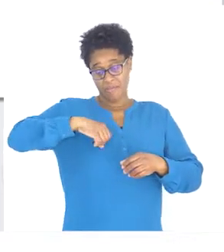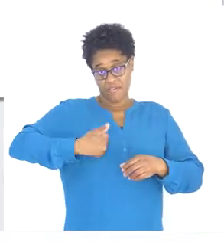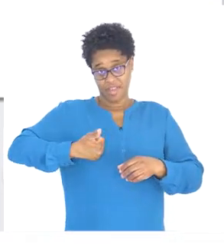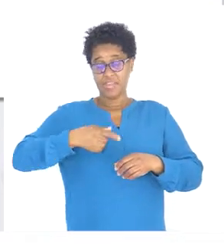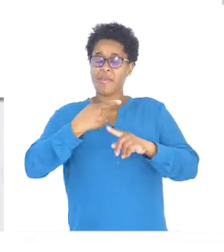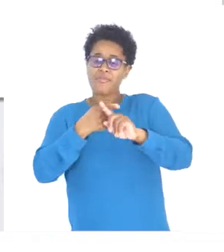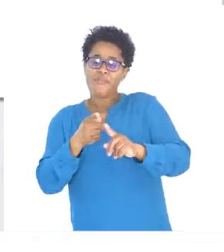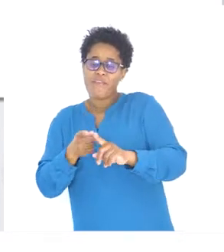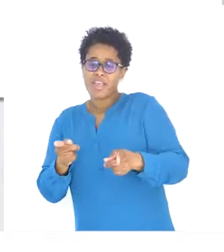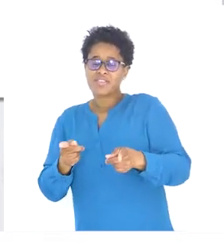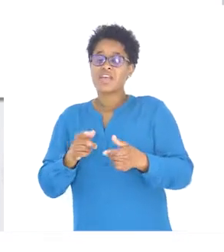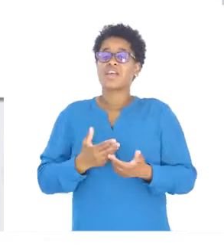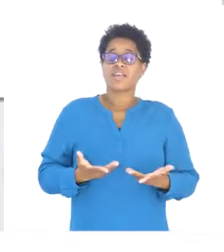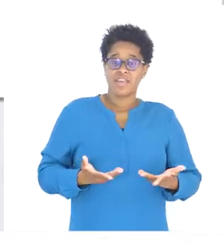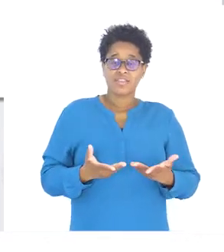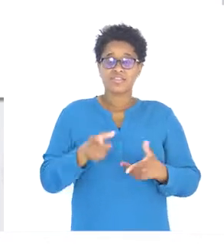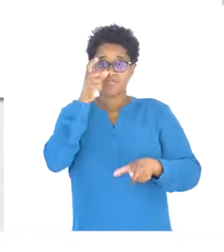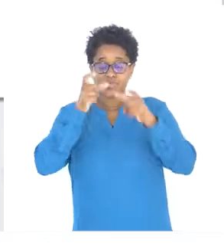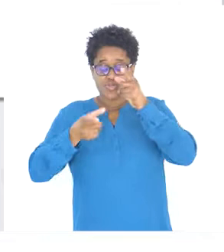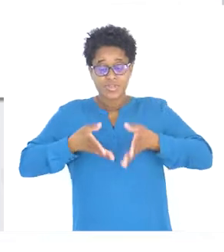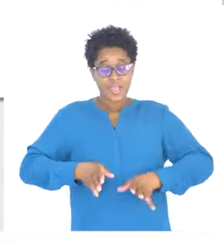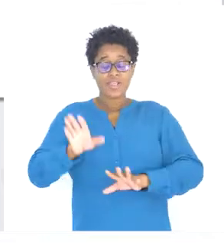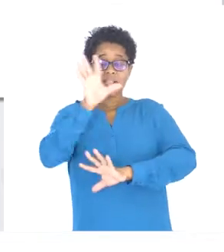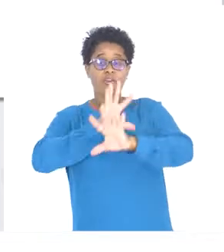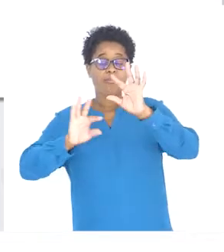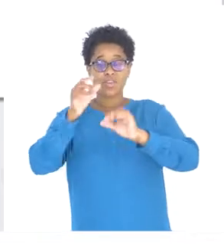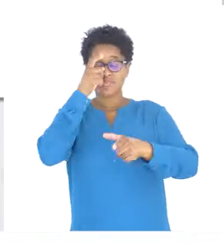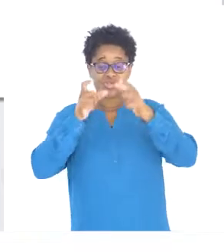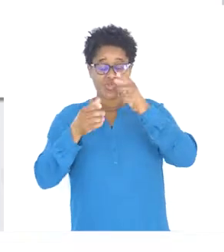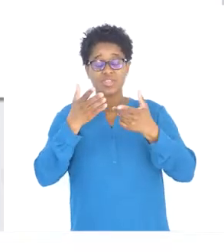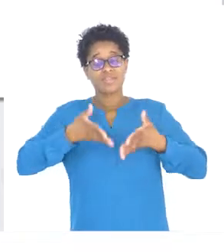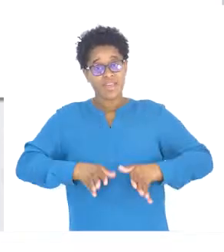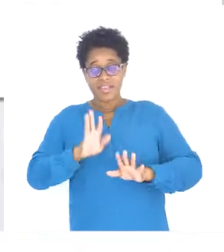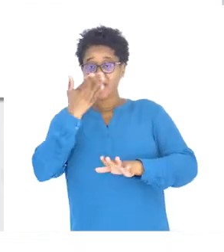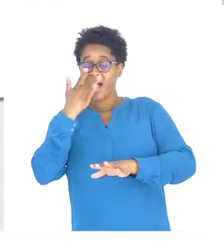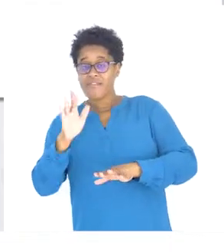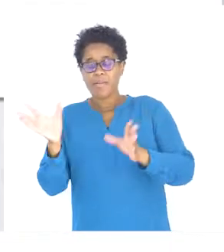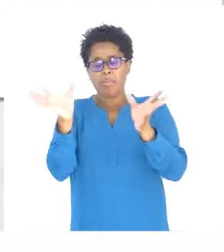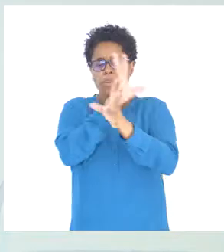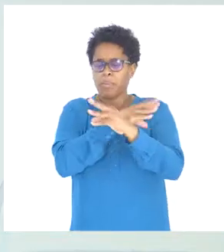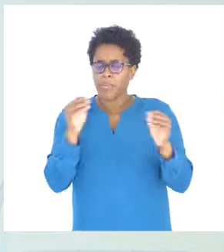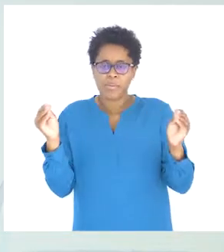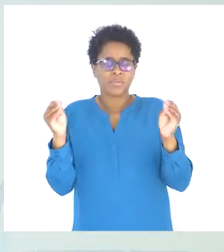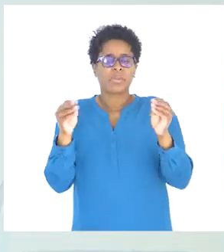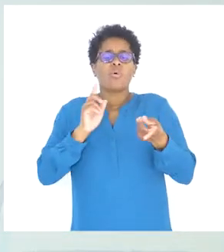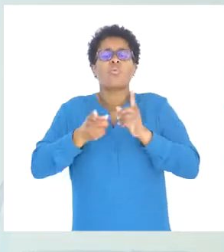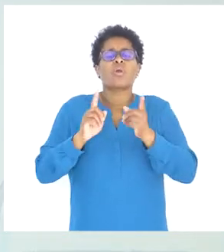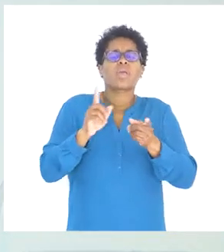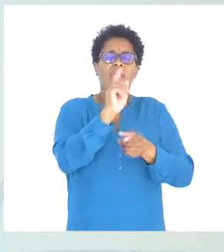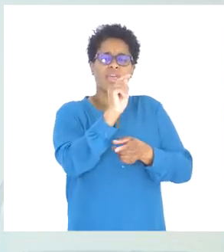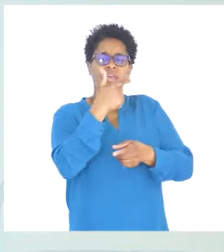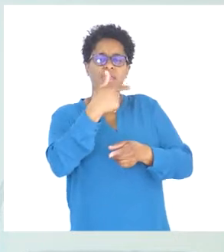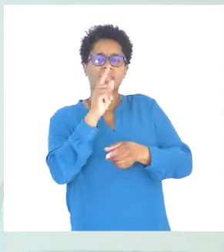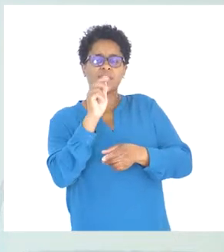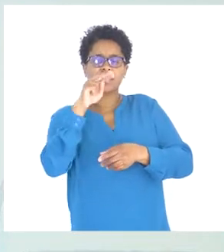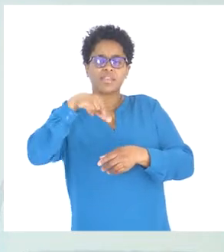as diferenças entre europeus e africanos desapareceram. O que significa